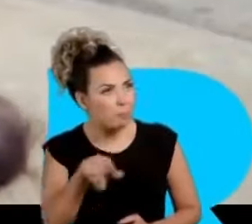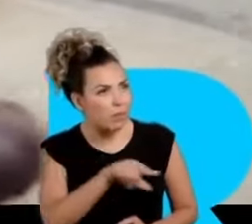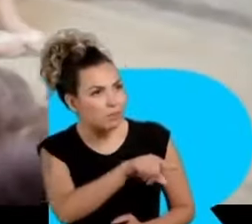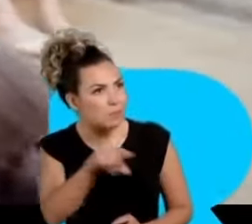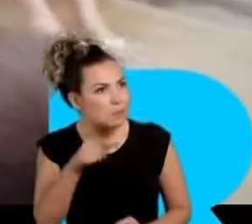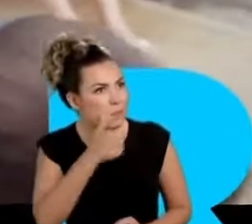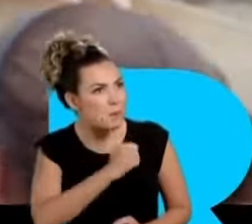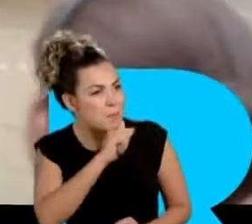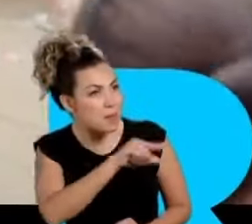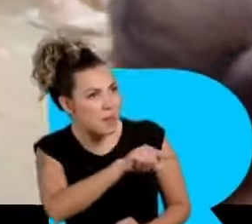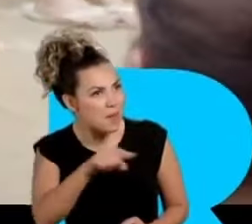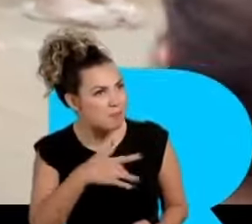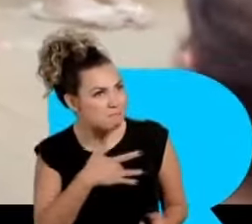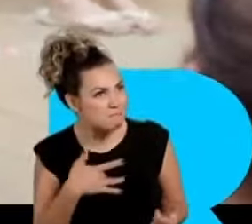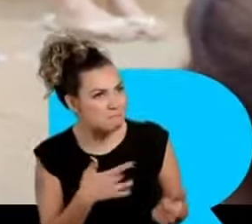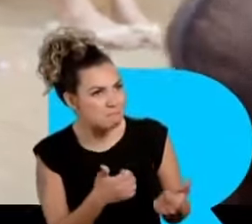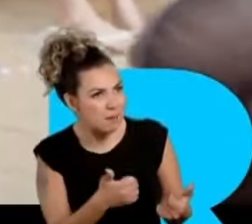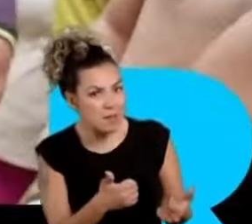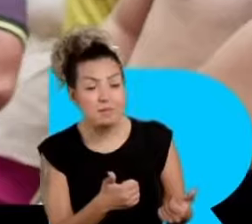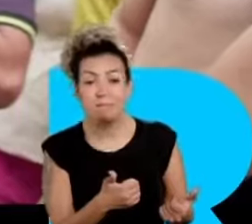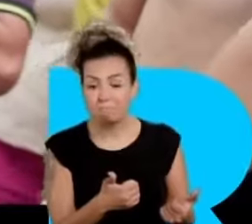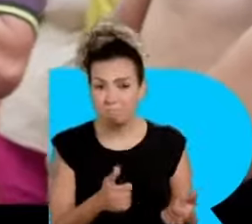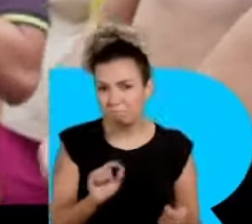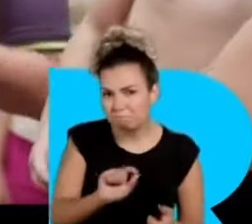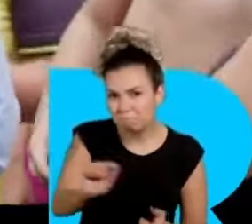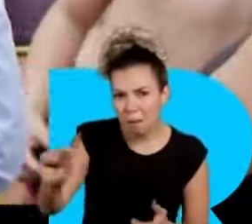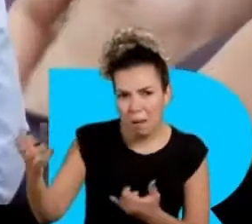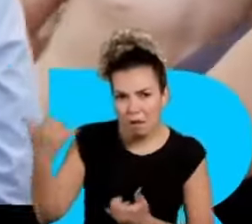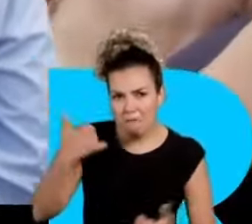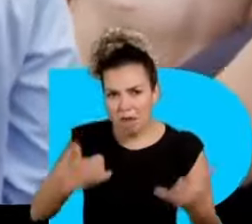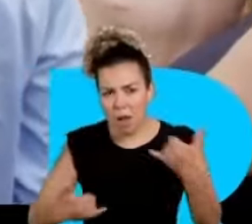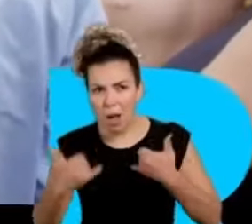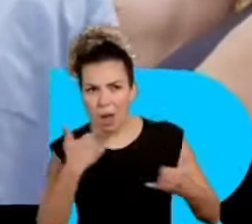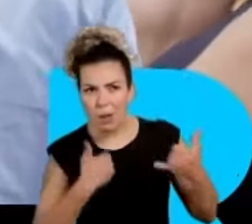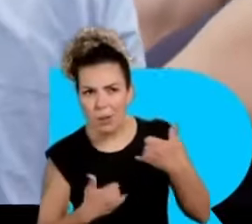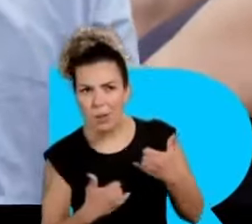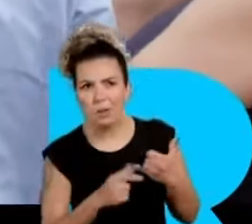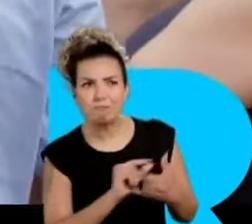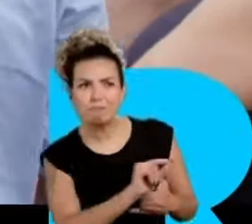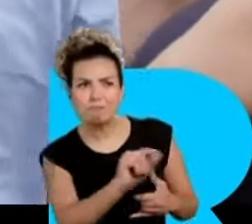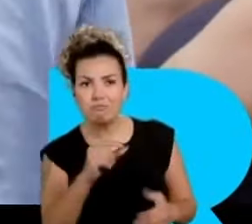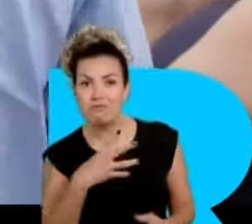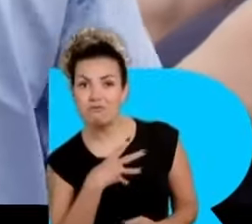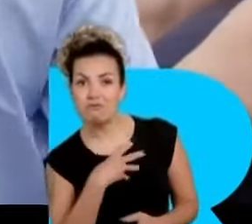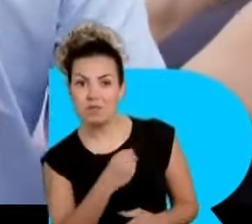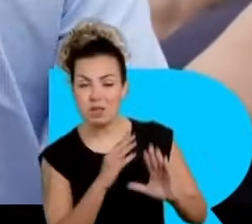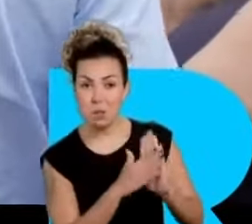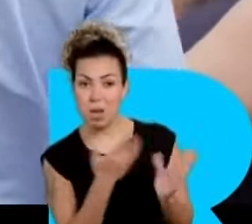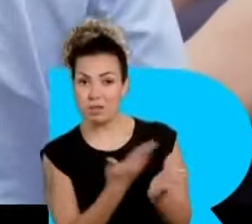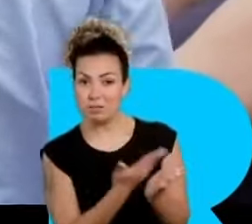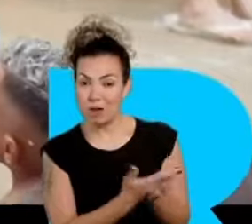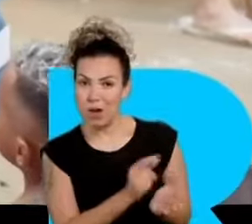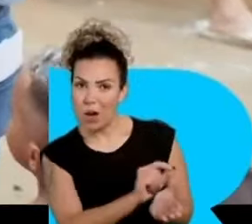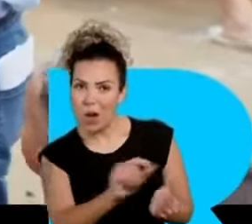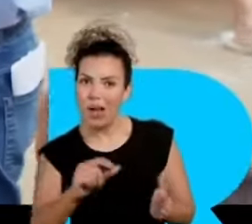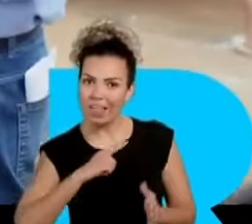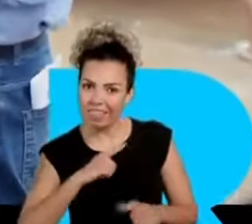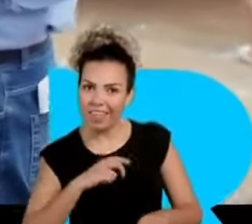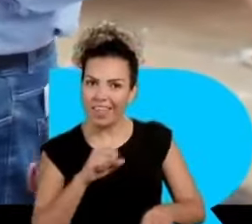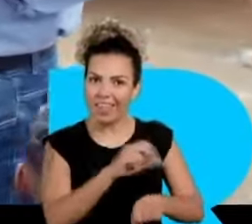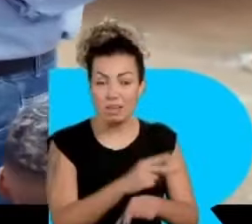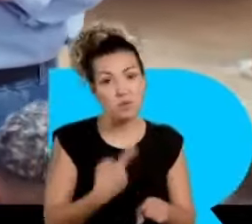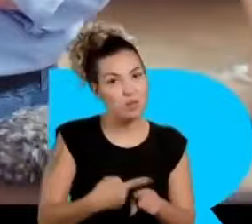Tudo bem, mães? Tudo. Olha, me falaram aqui que vocês têm os filhos na creche. Porque